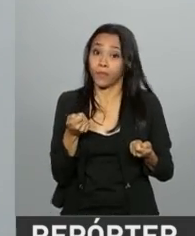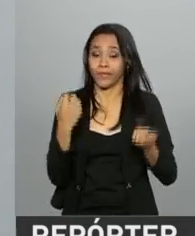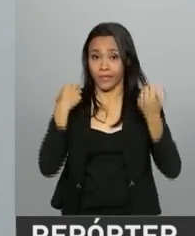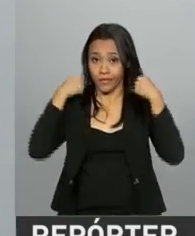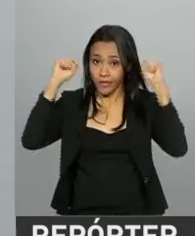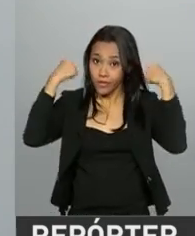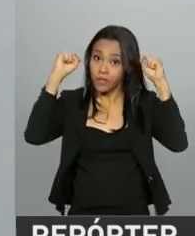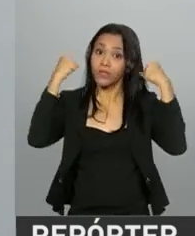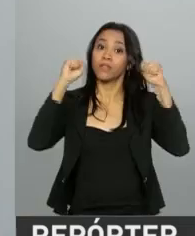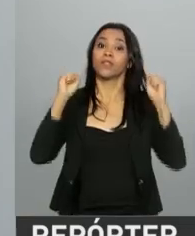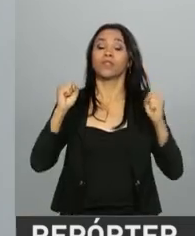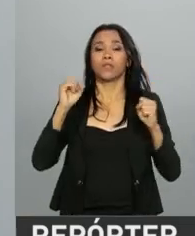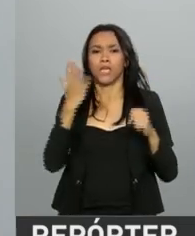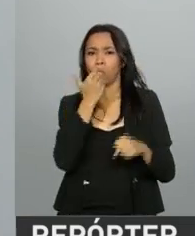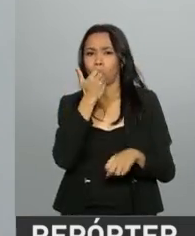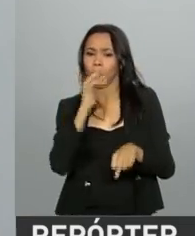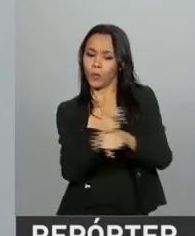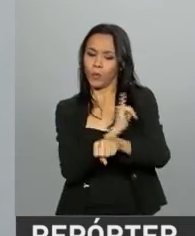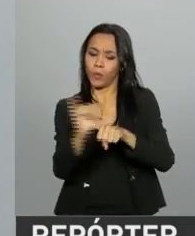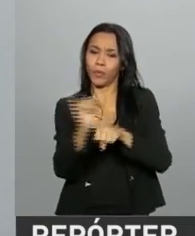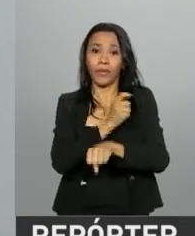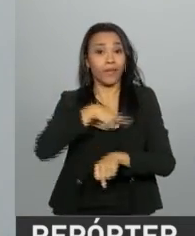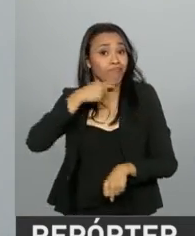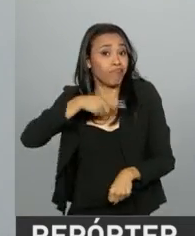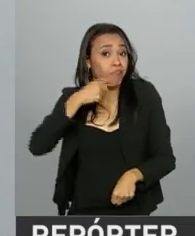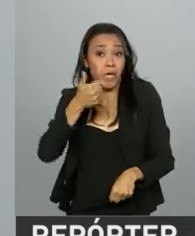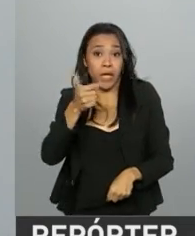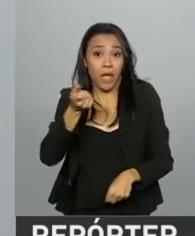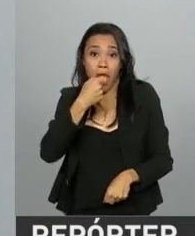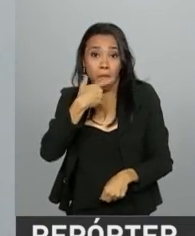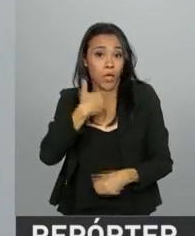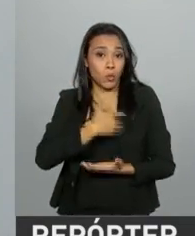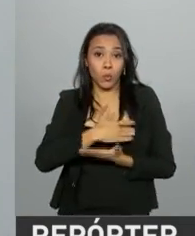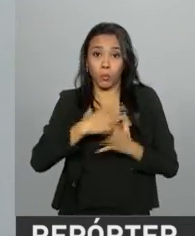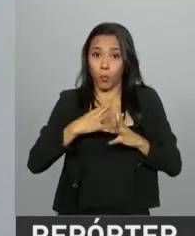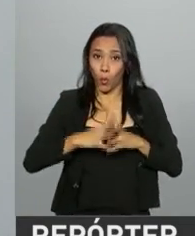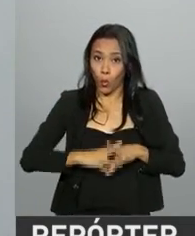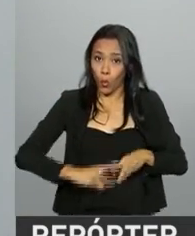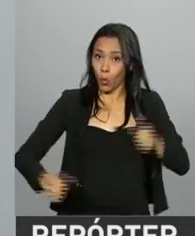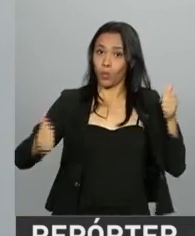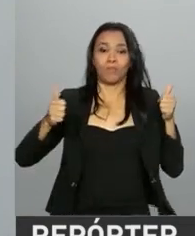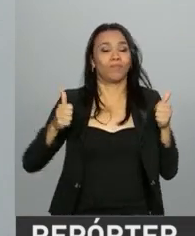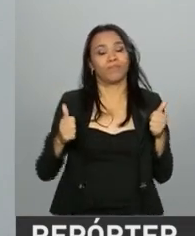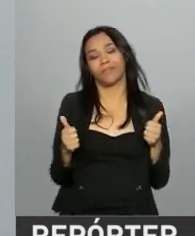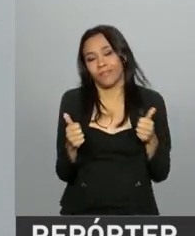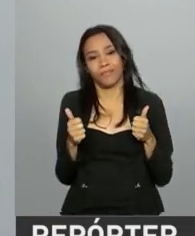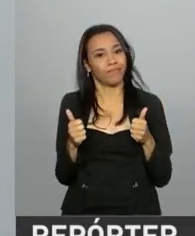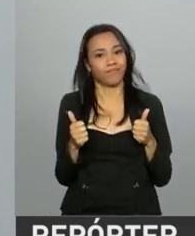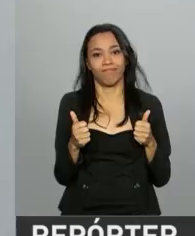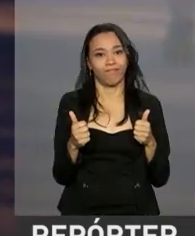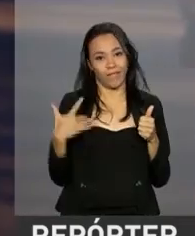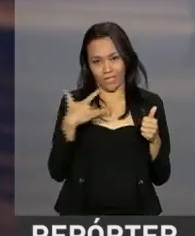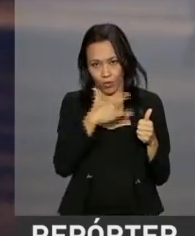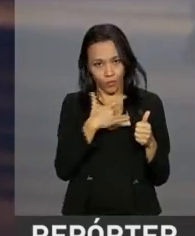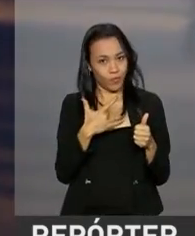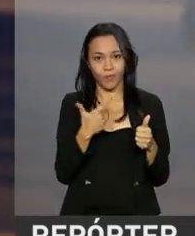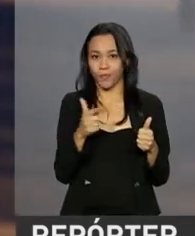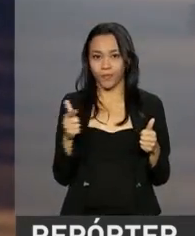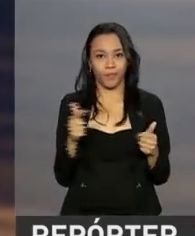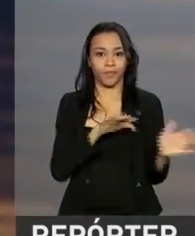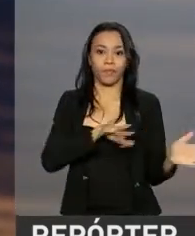exercícios e dieta porque ainda não têm remédios que possam efetivamente dizer que fazem bem nessa hora foi